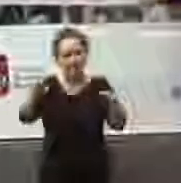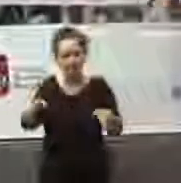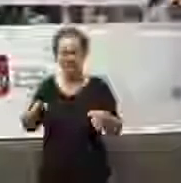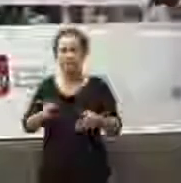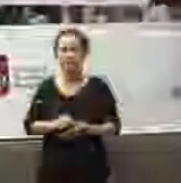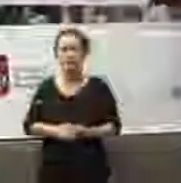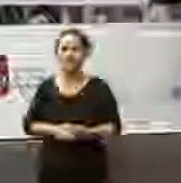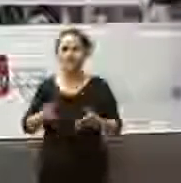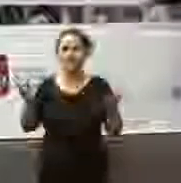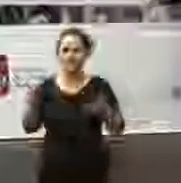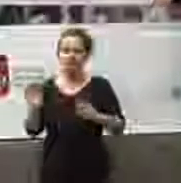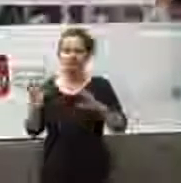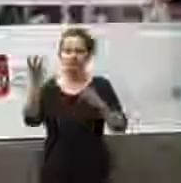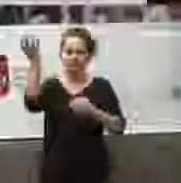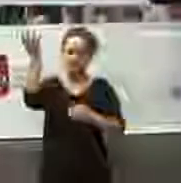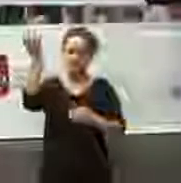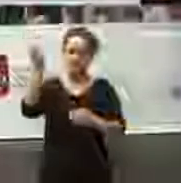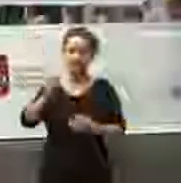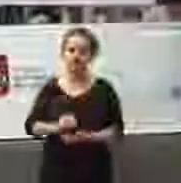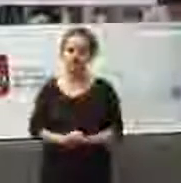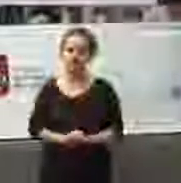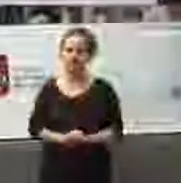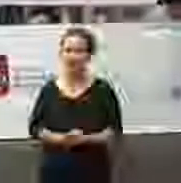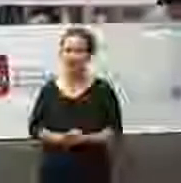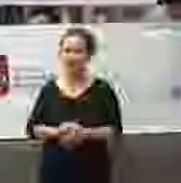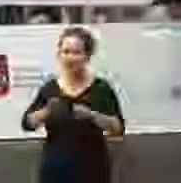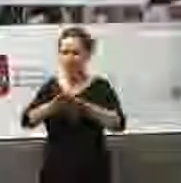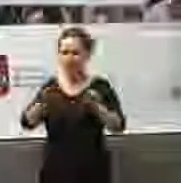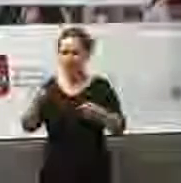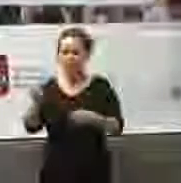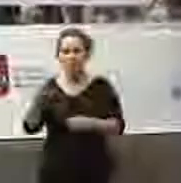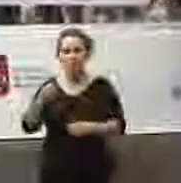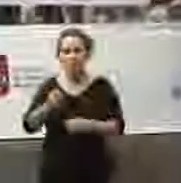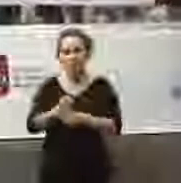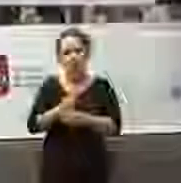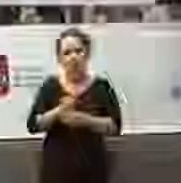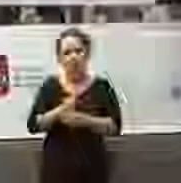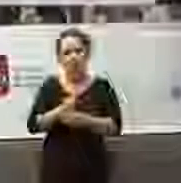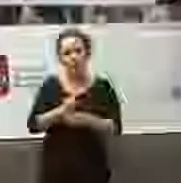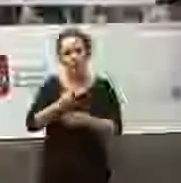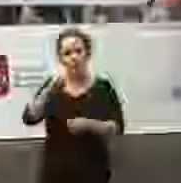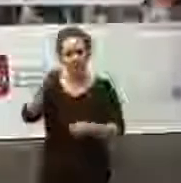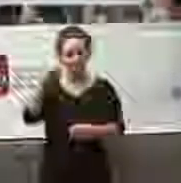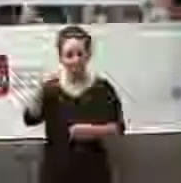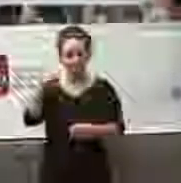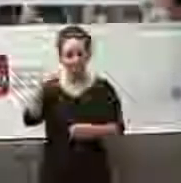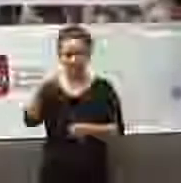este evento o painel número 9 e